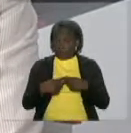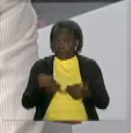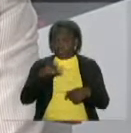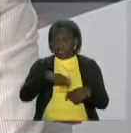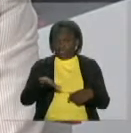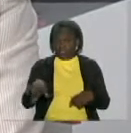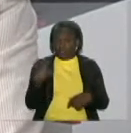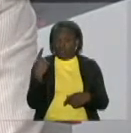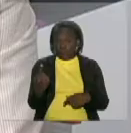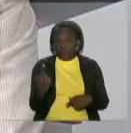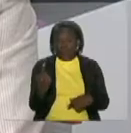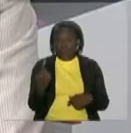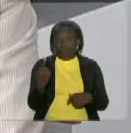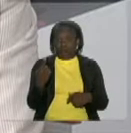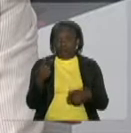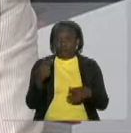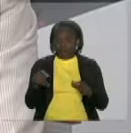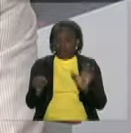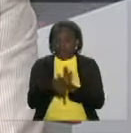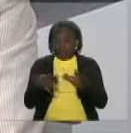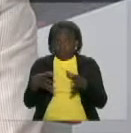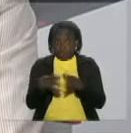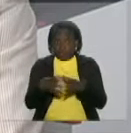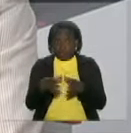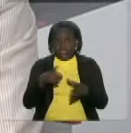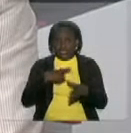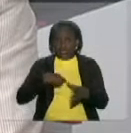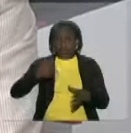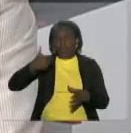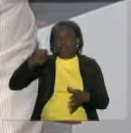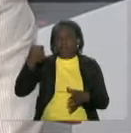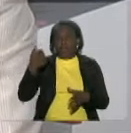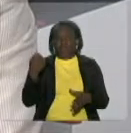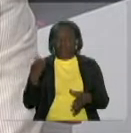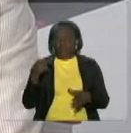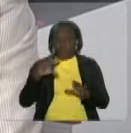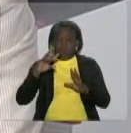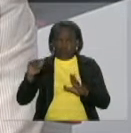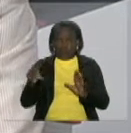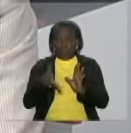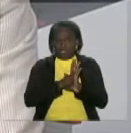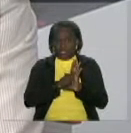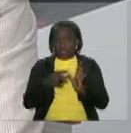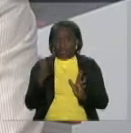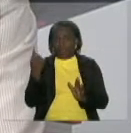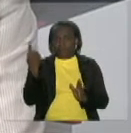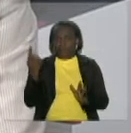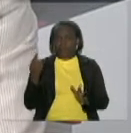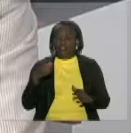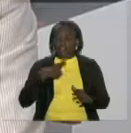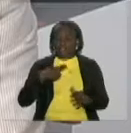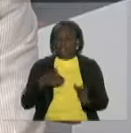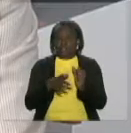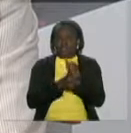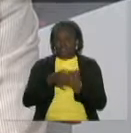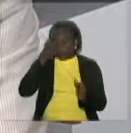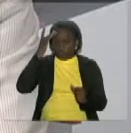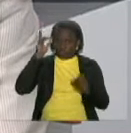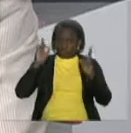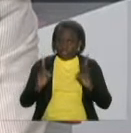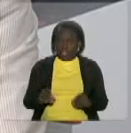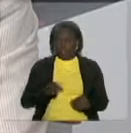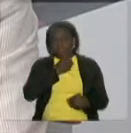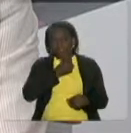porque a criança é o único segmento que goza de absoluta prioridade na Constituição. Existem garantias para a